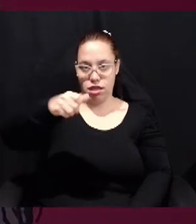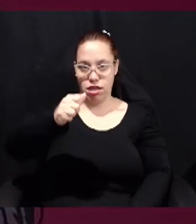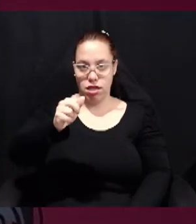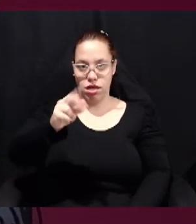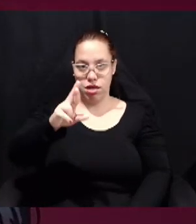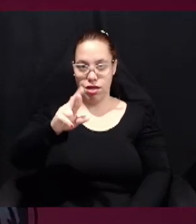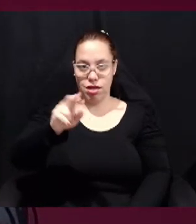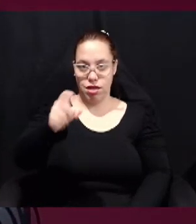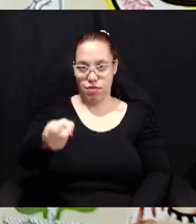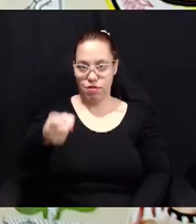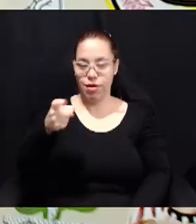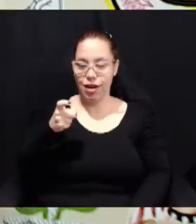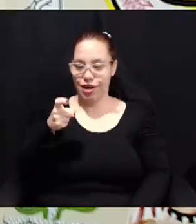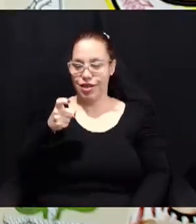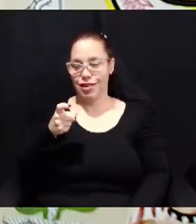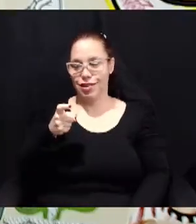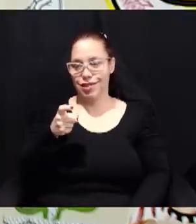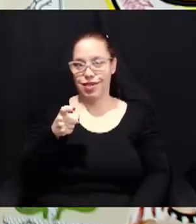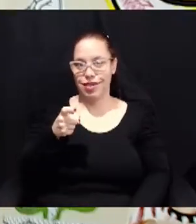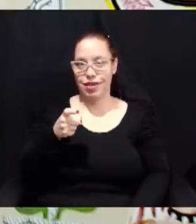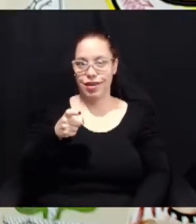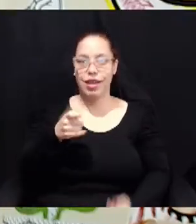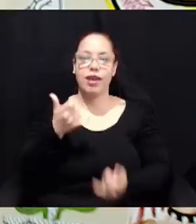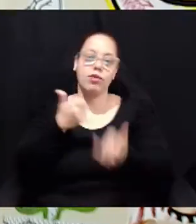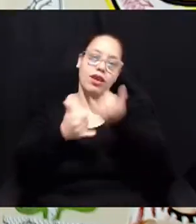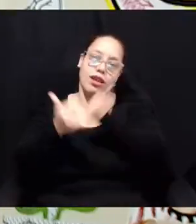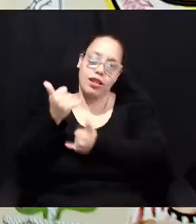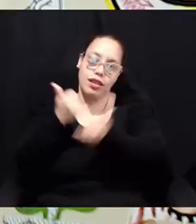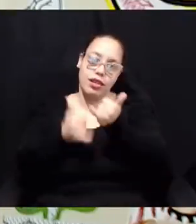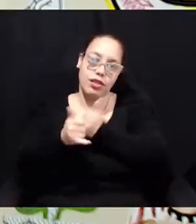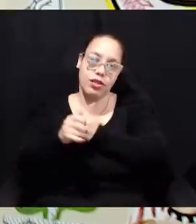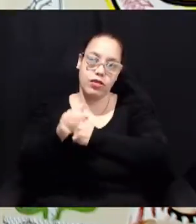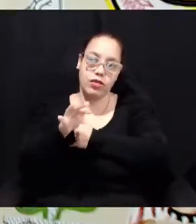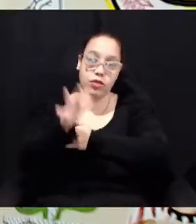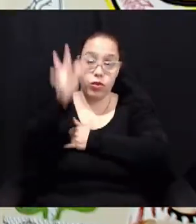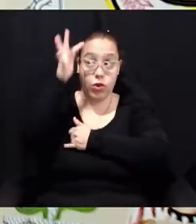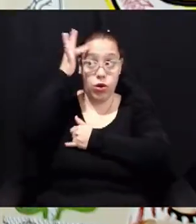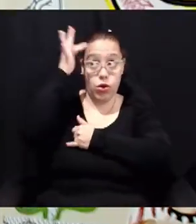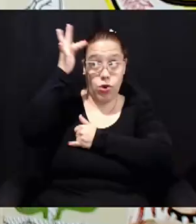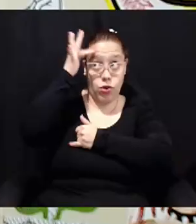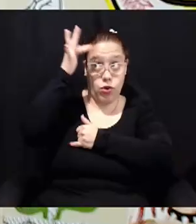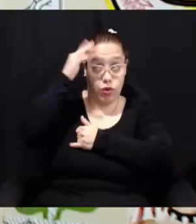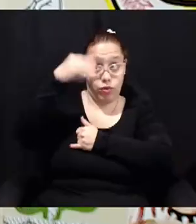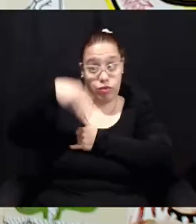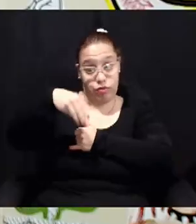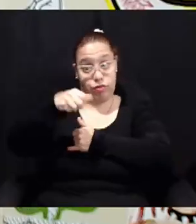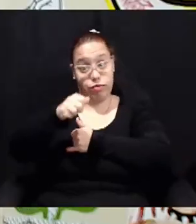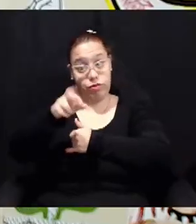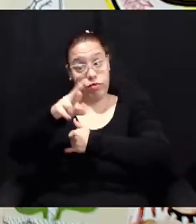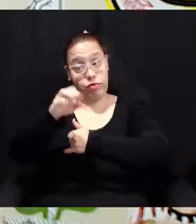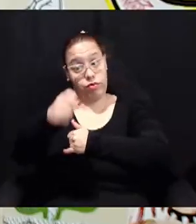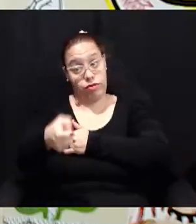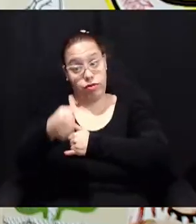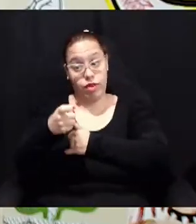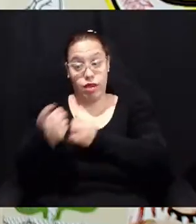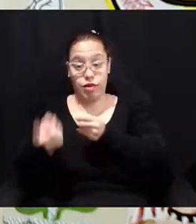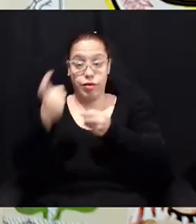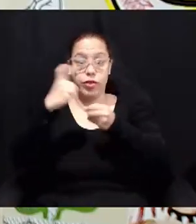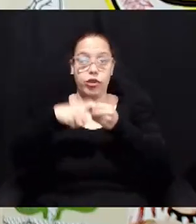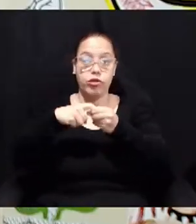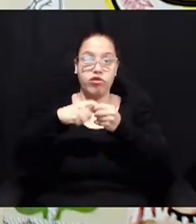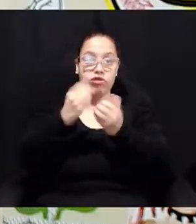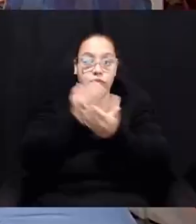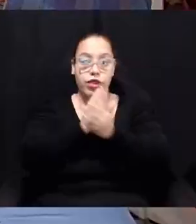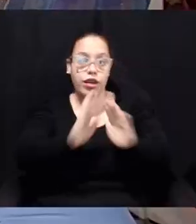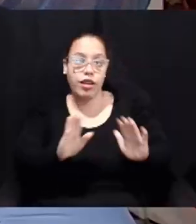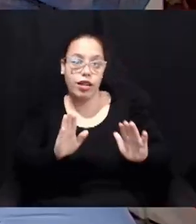Fordlândia, que apesar de ser uma brincadeira, que a gente pega os filósofos Marx e Engels, que eles são trazidos de volta para derrotar o temível Elon